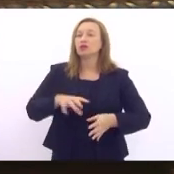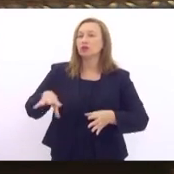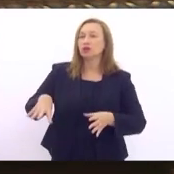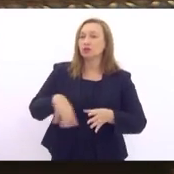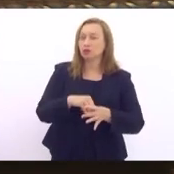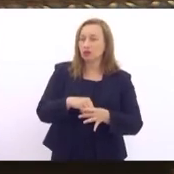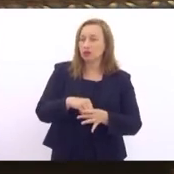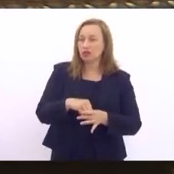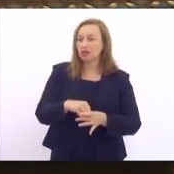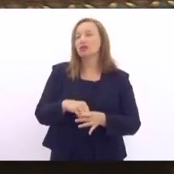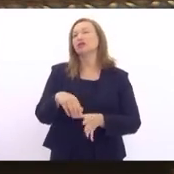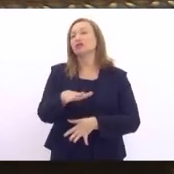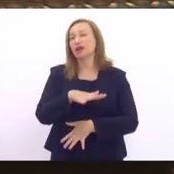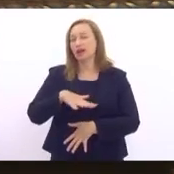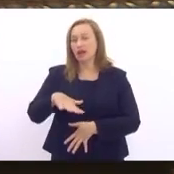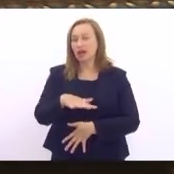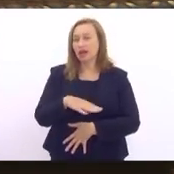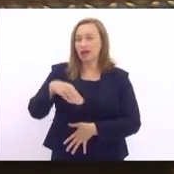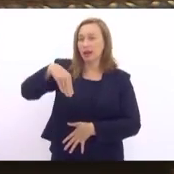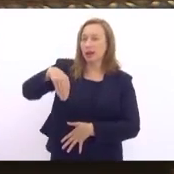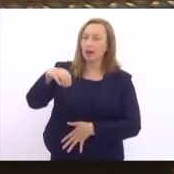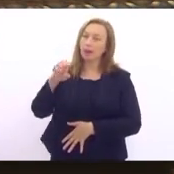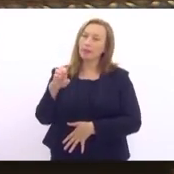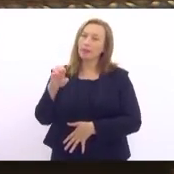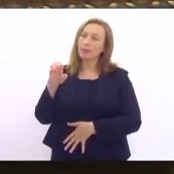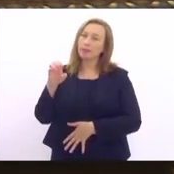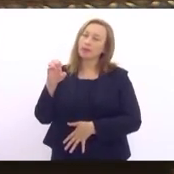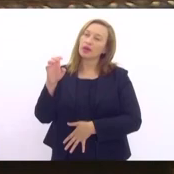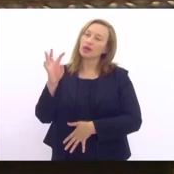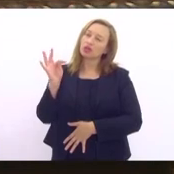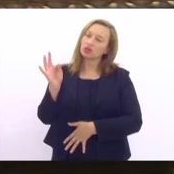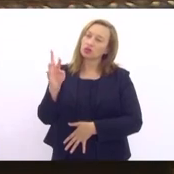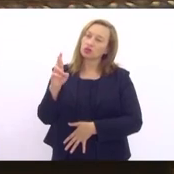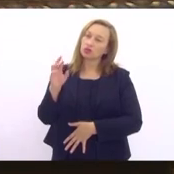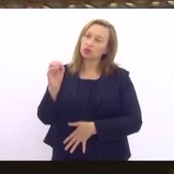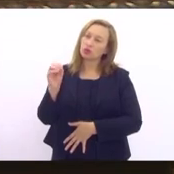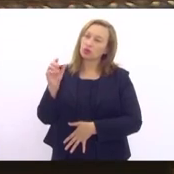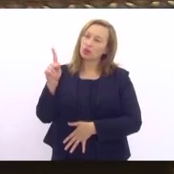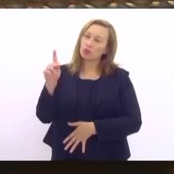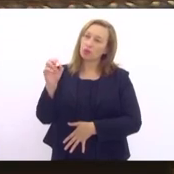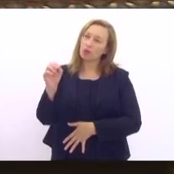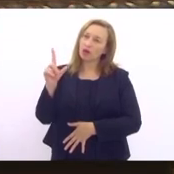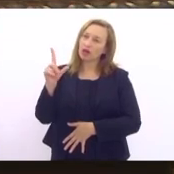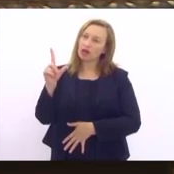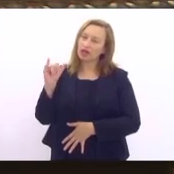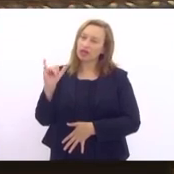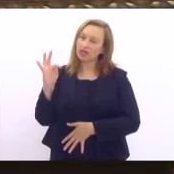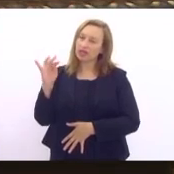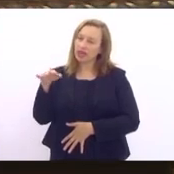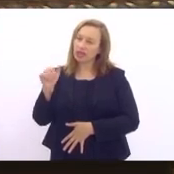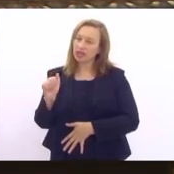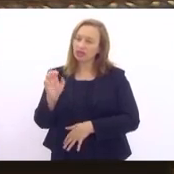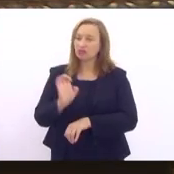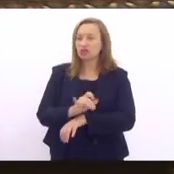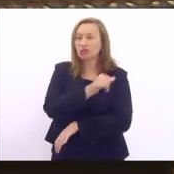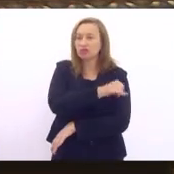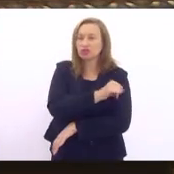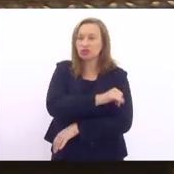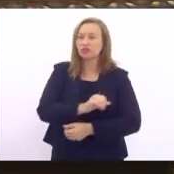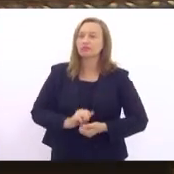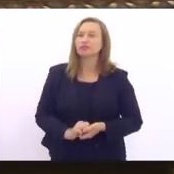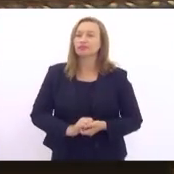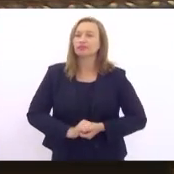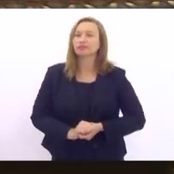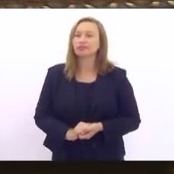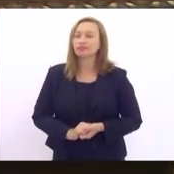E, obviamente, há, com certeza, sem sombra de dúvidas, subnotificação. A